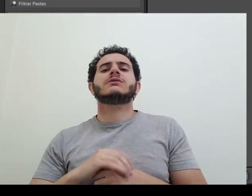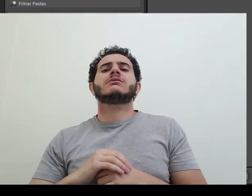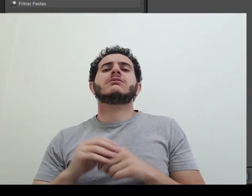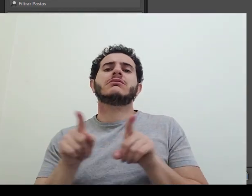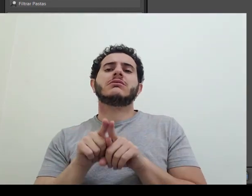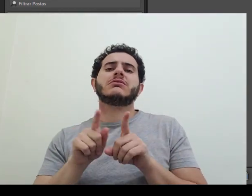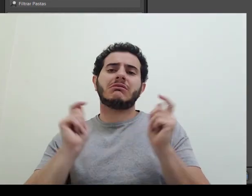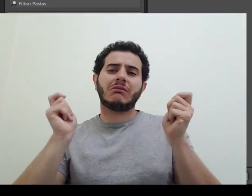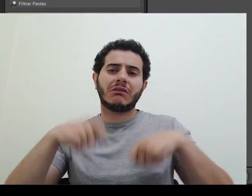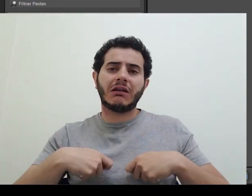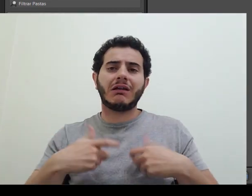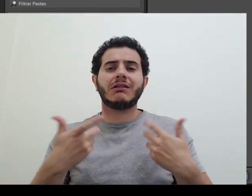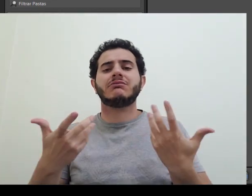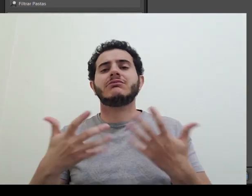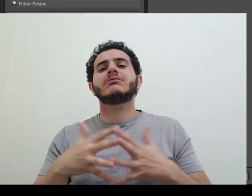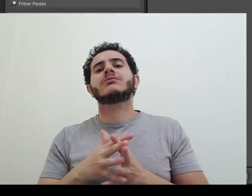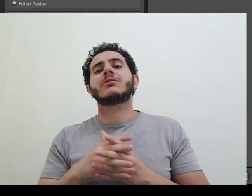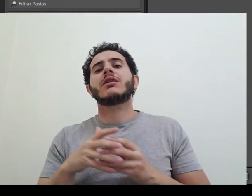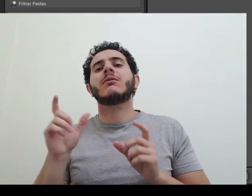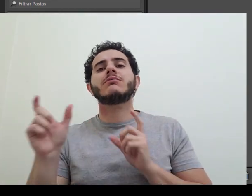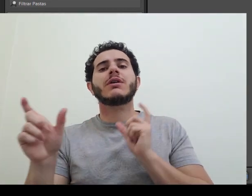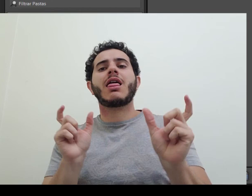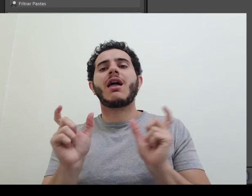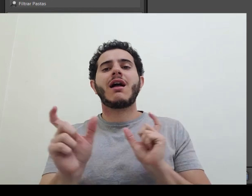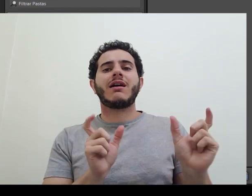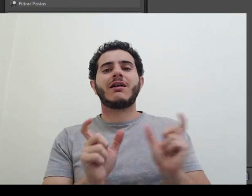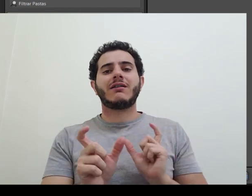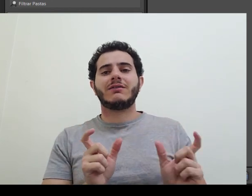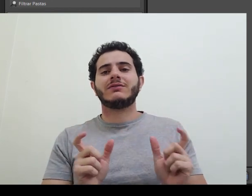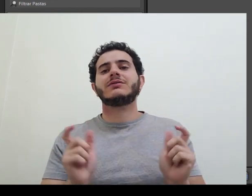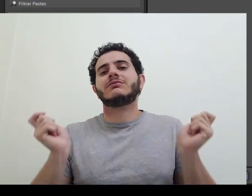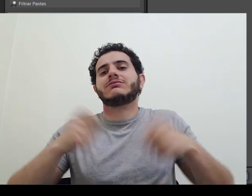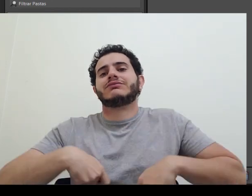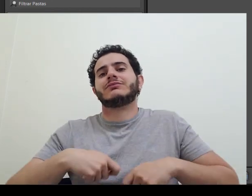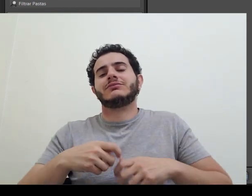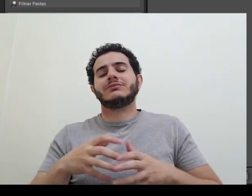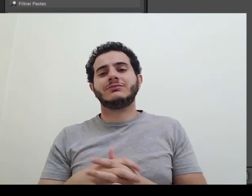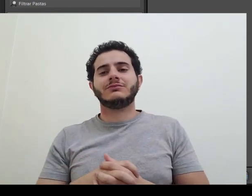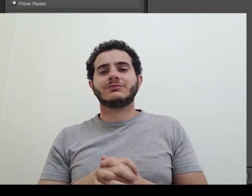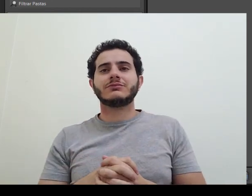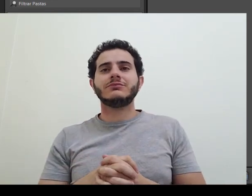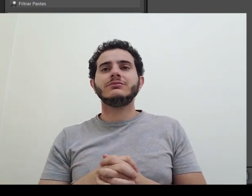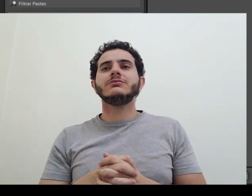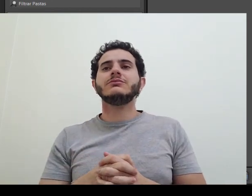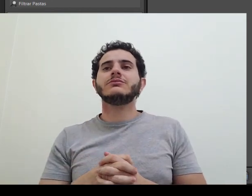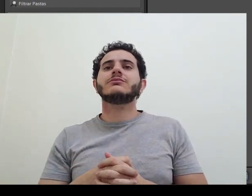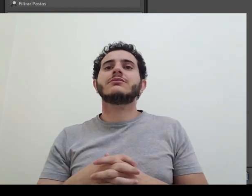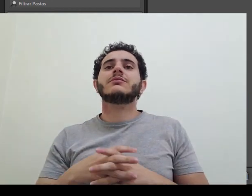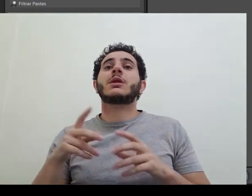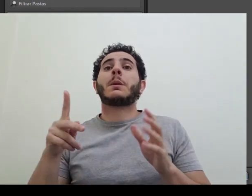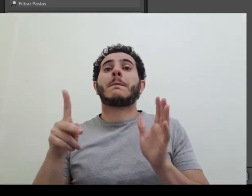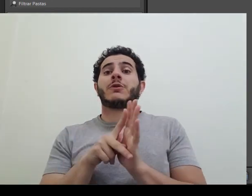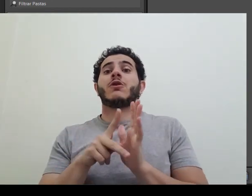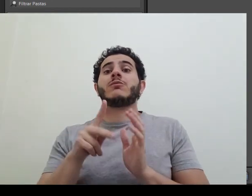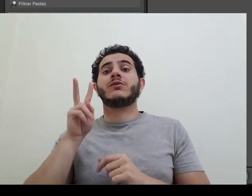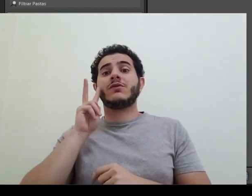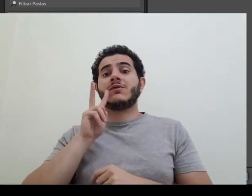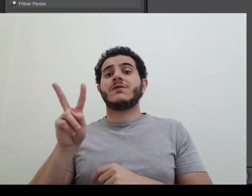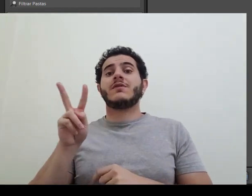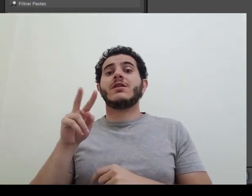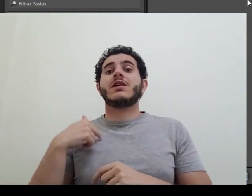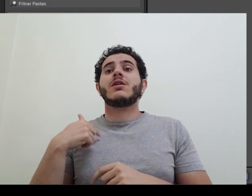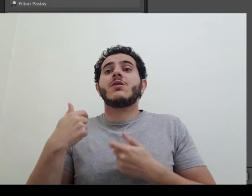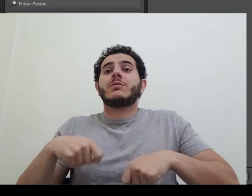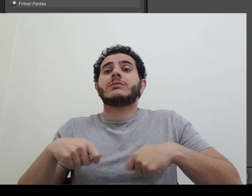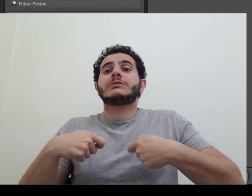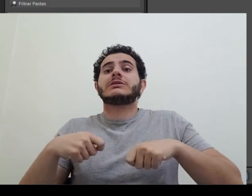Enfim, aqui eu começo a colocar algumas palavras-chave que vão me ajudar o quê? Na minha futura busca. Com as palavras-chave eu consigo,